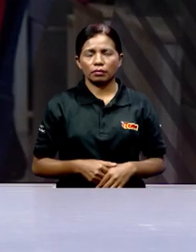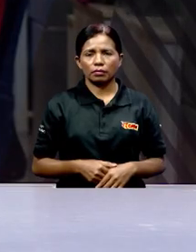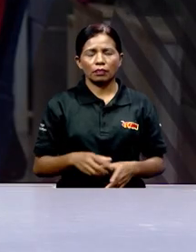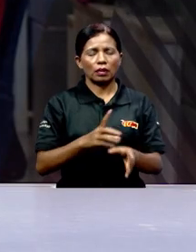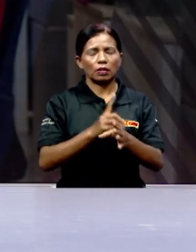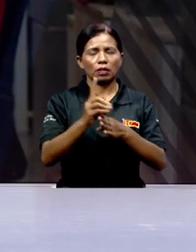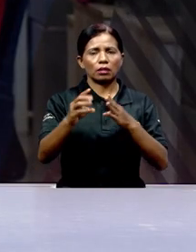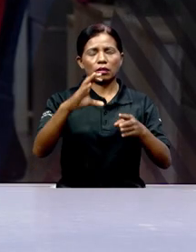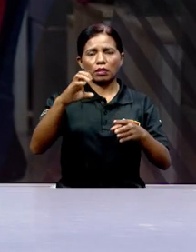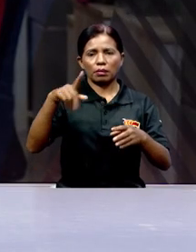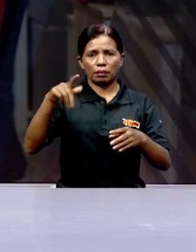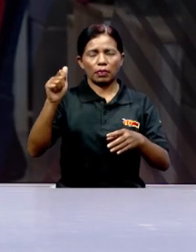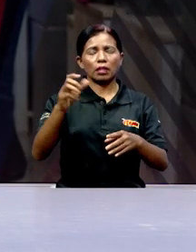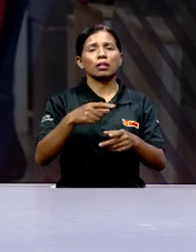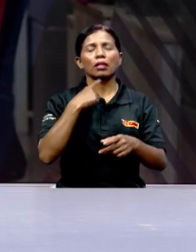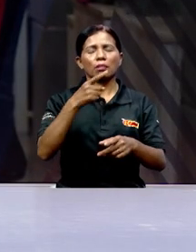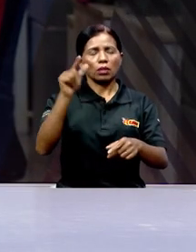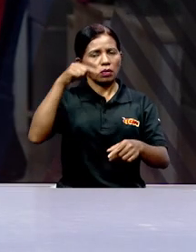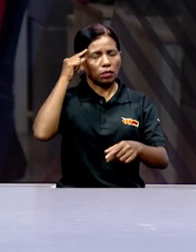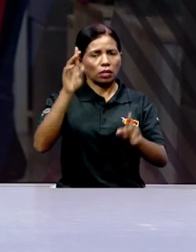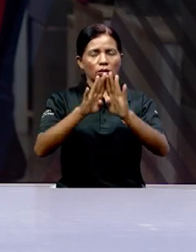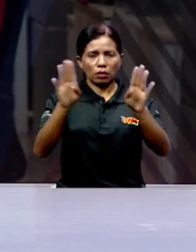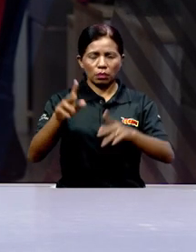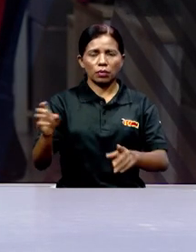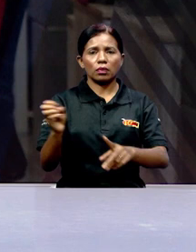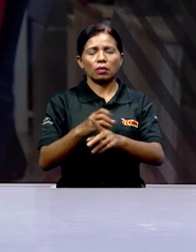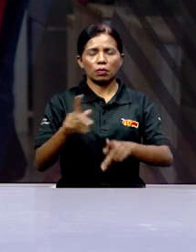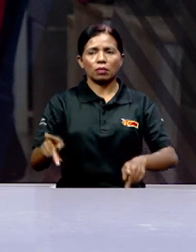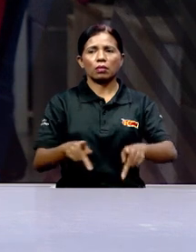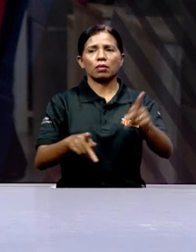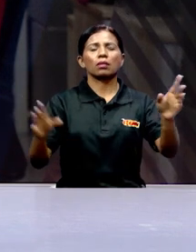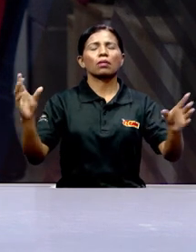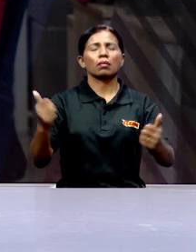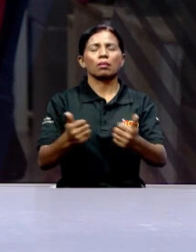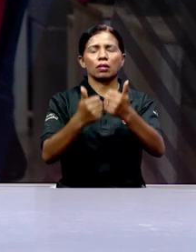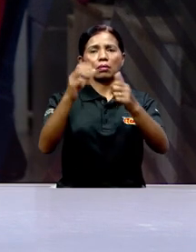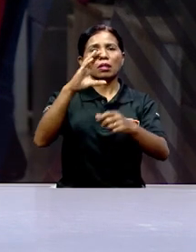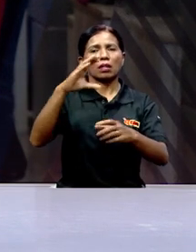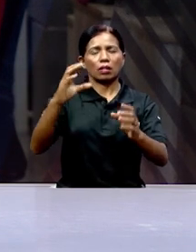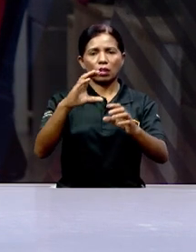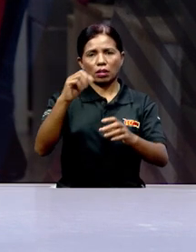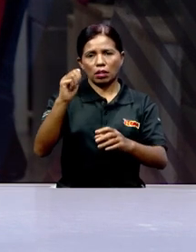Diretor Sepat sugere para o governo autoloca a oportunidade para o público onde compete para o comissário Foncac.